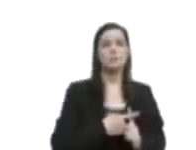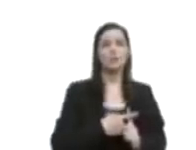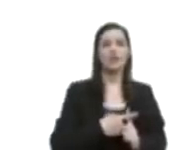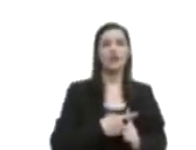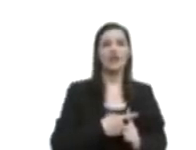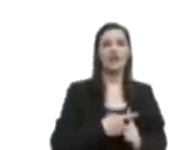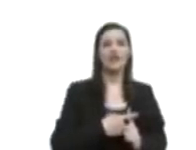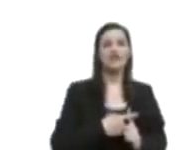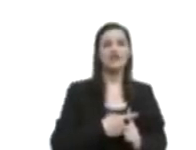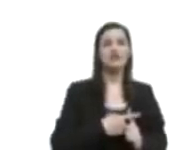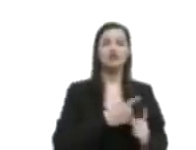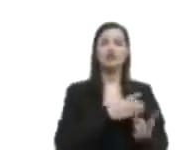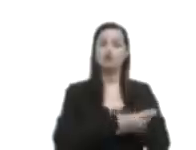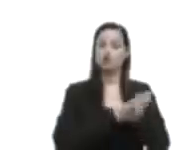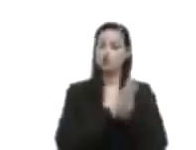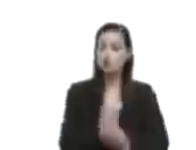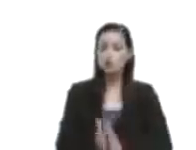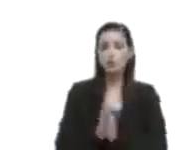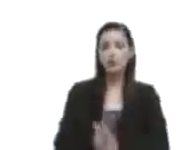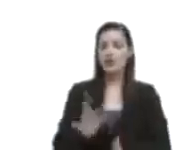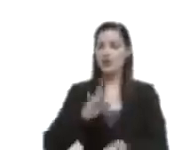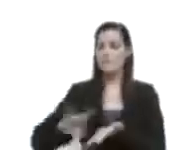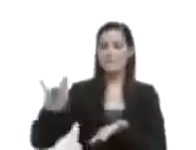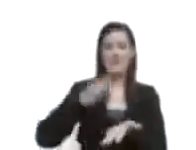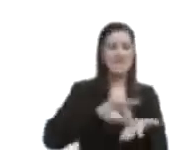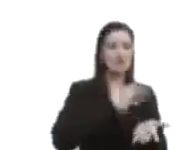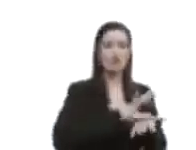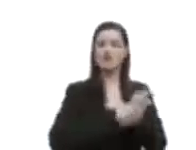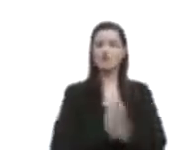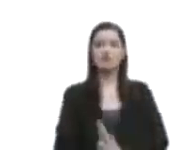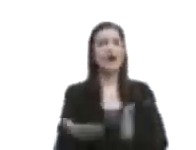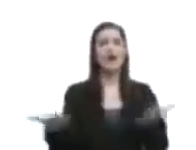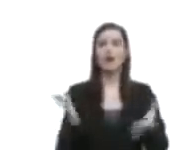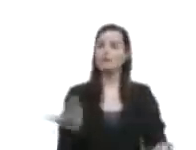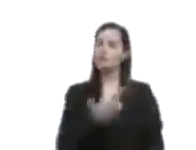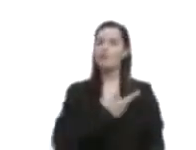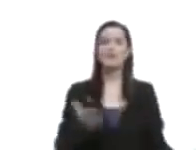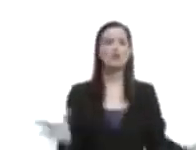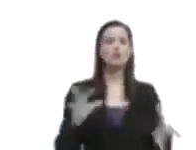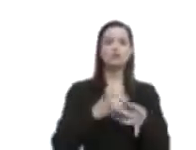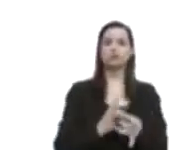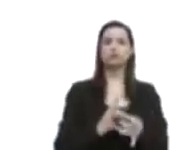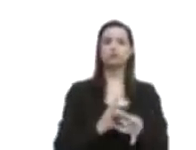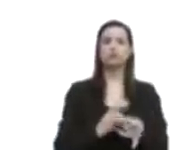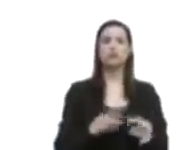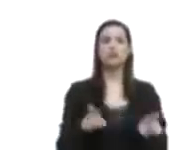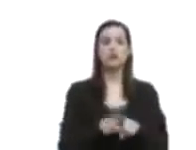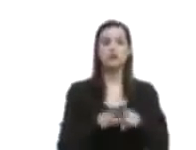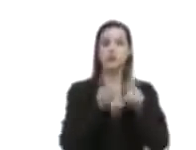evangelizou paz a outros que estavam longe, e paz também aos que